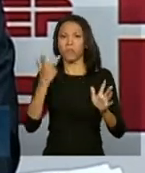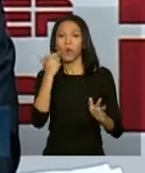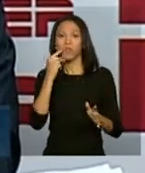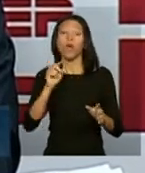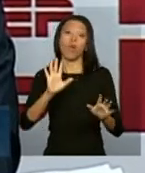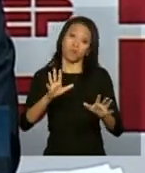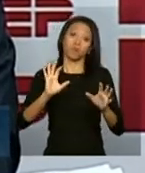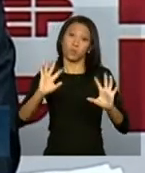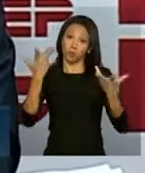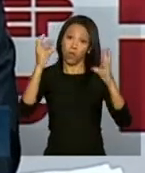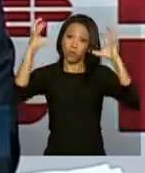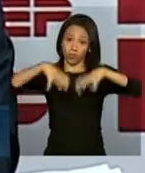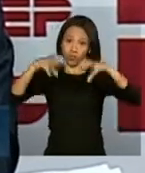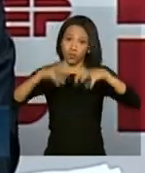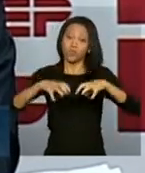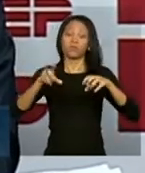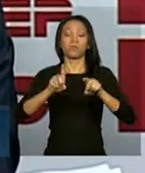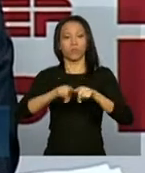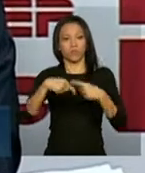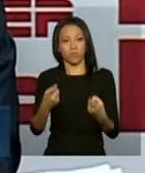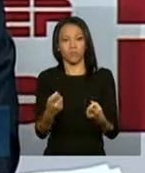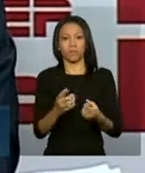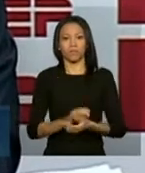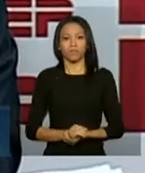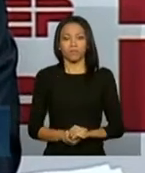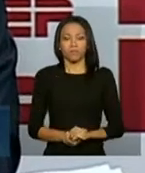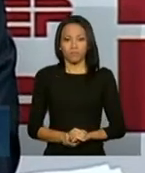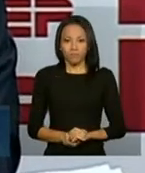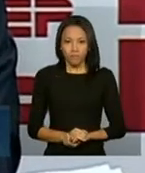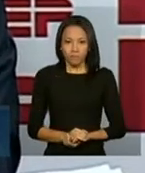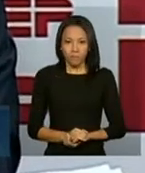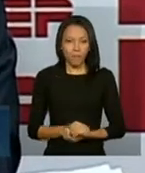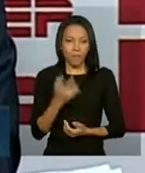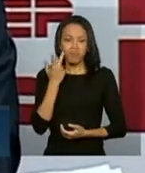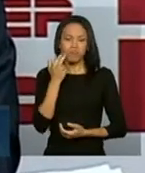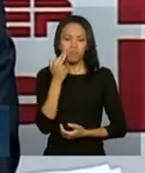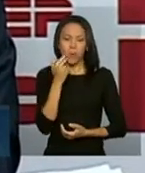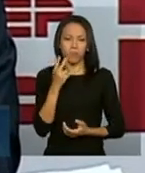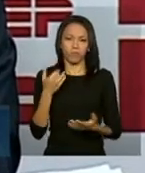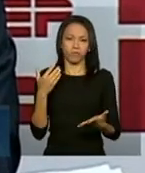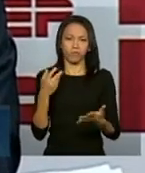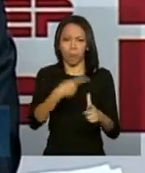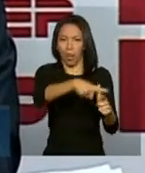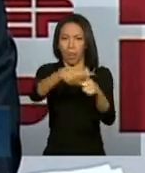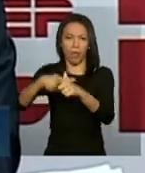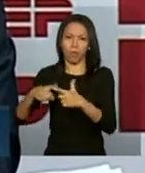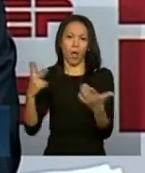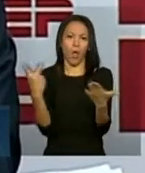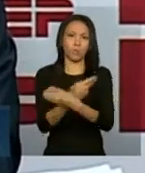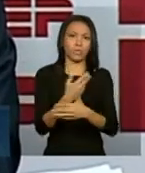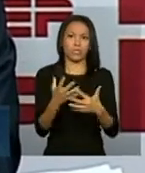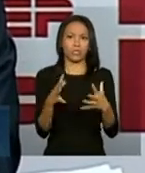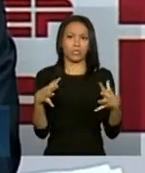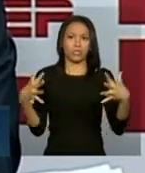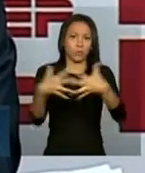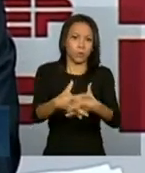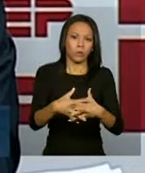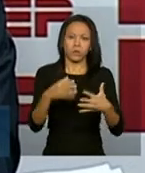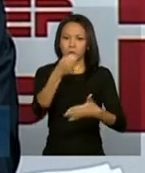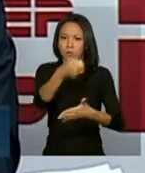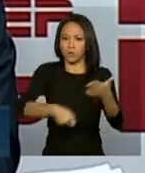da chuva, também aí deu para ti baixo astral, né? E não chegou a inviabilizar. Hoje, nós também tivemos